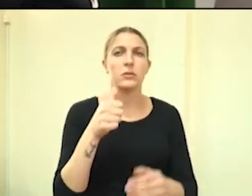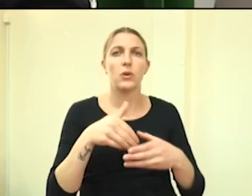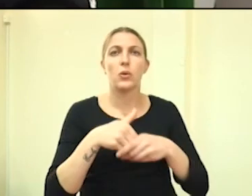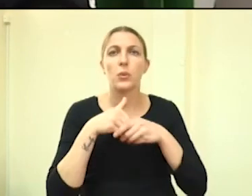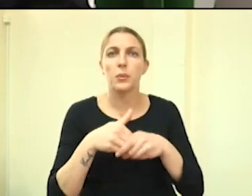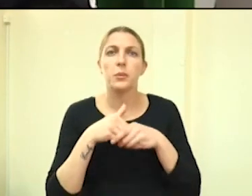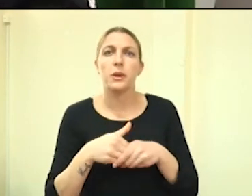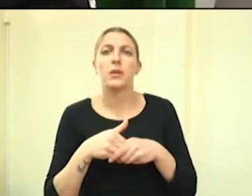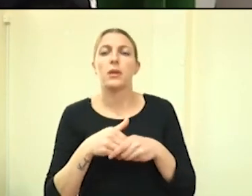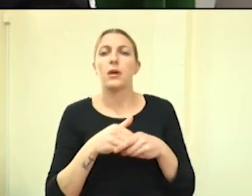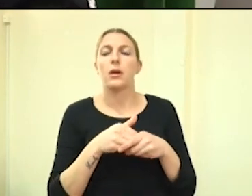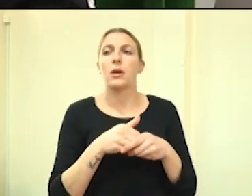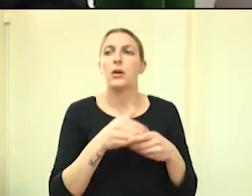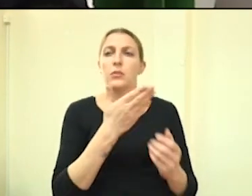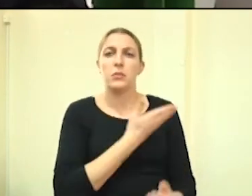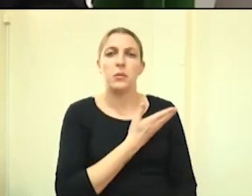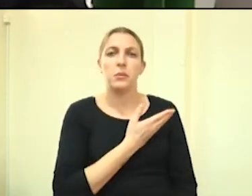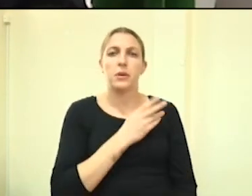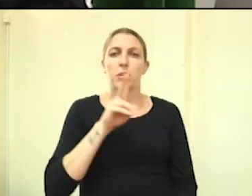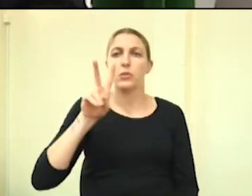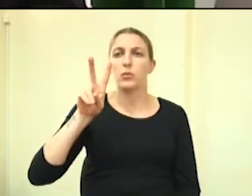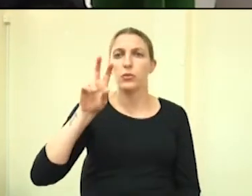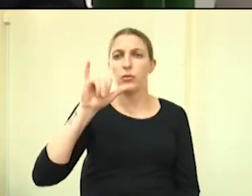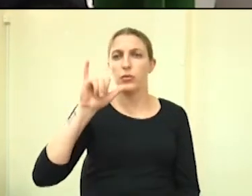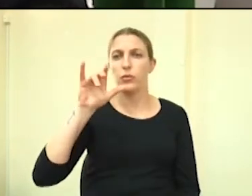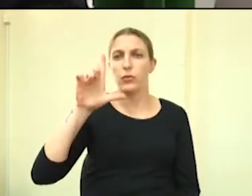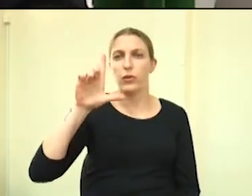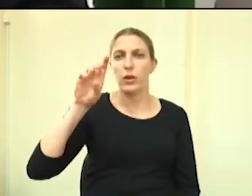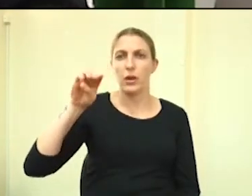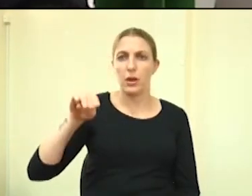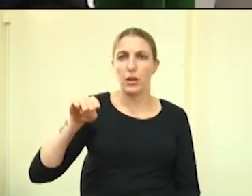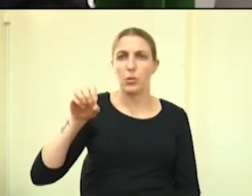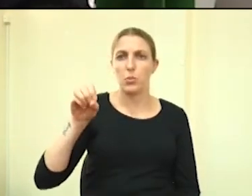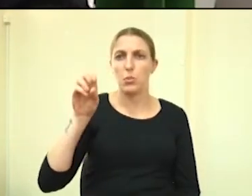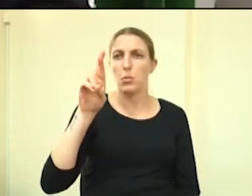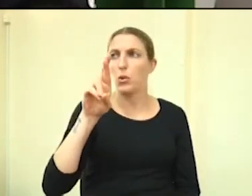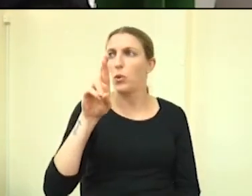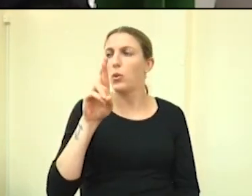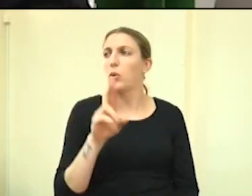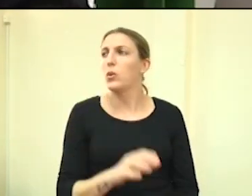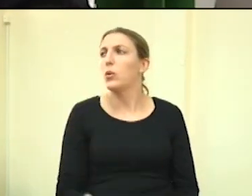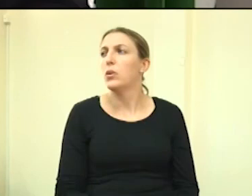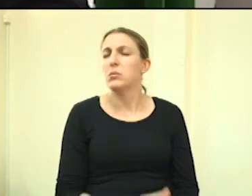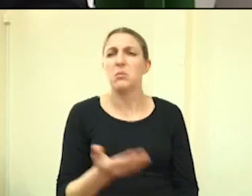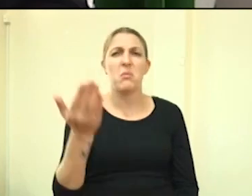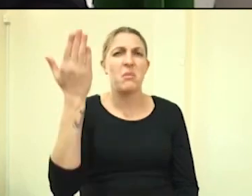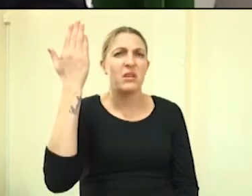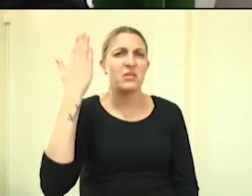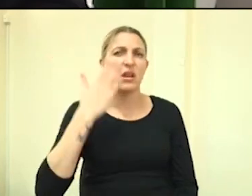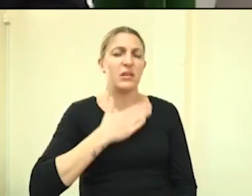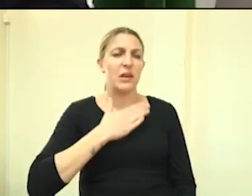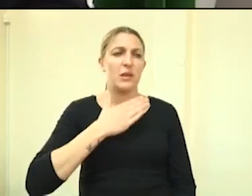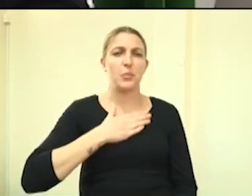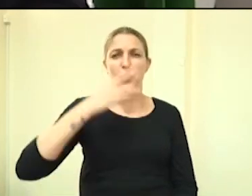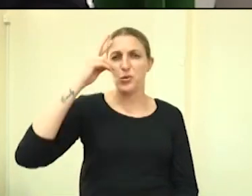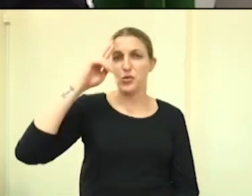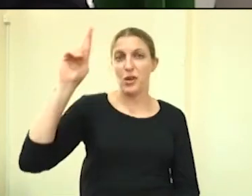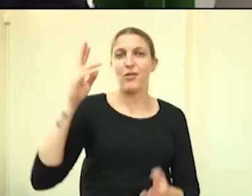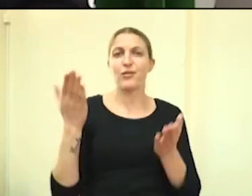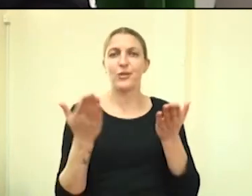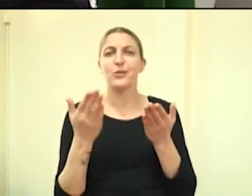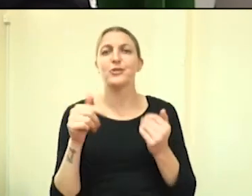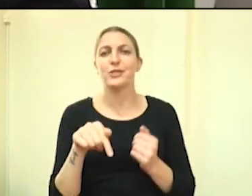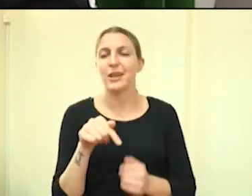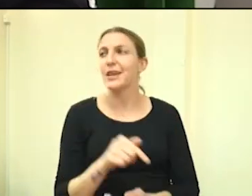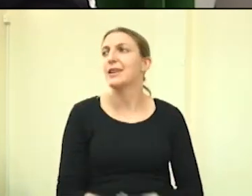patrão. 30 anos atrás, meu patrão. Isso é inédito, né? Hoje, com muita alegria estar recebendo você aí. O